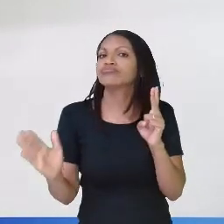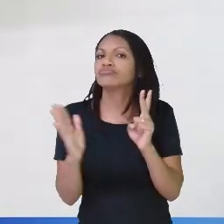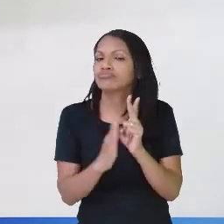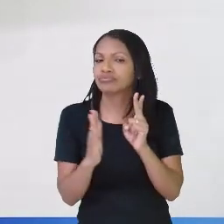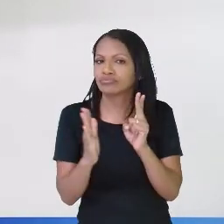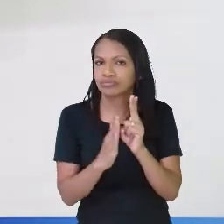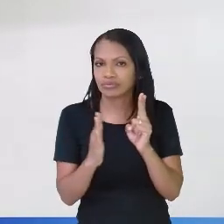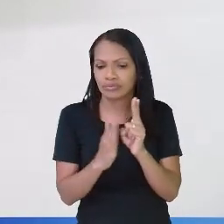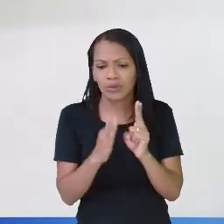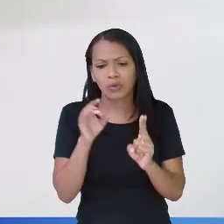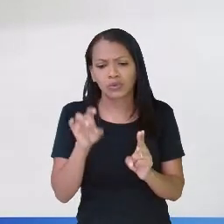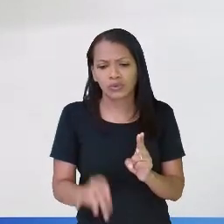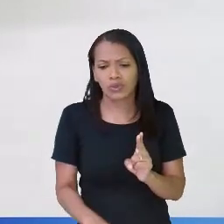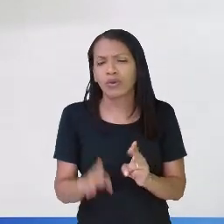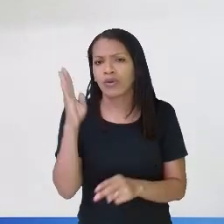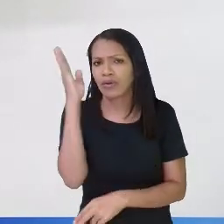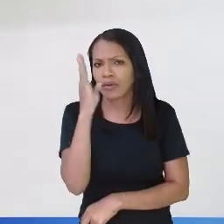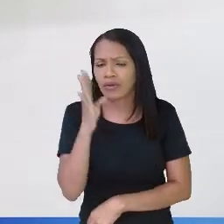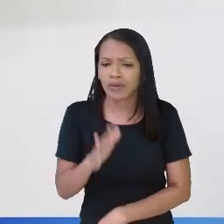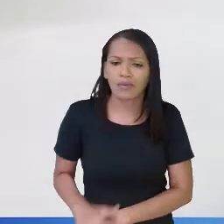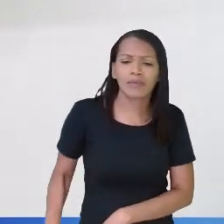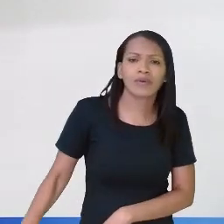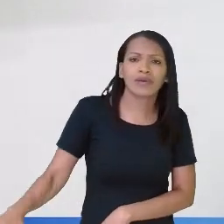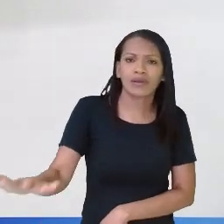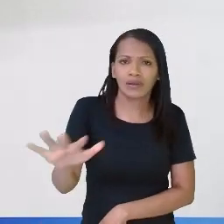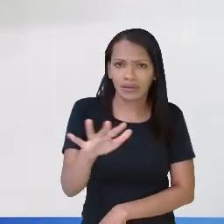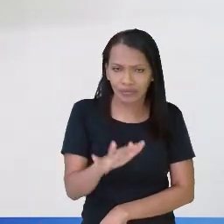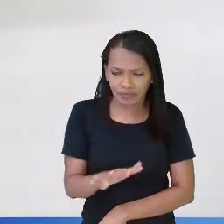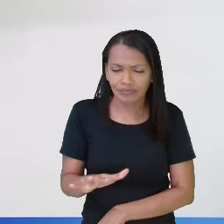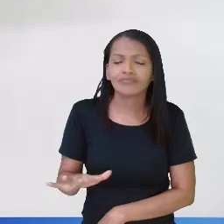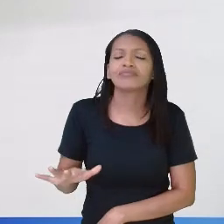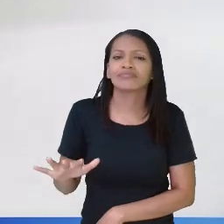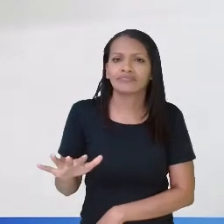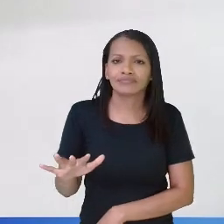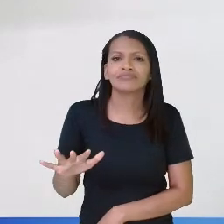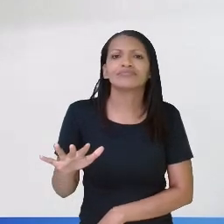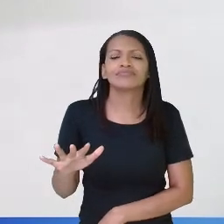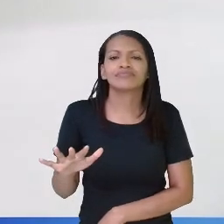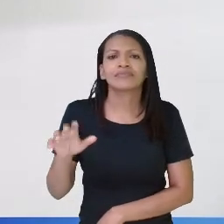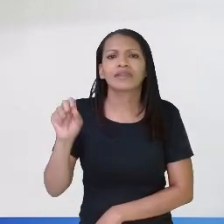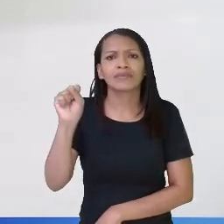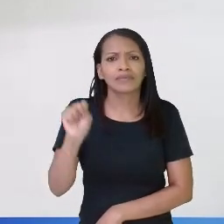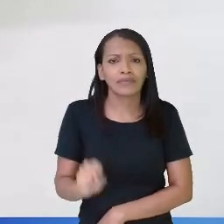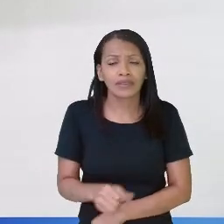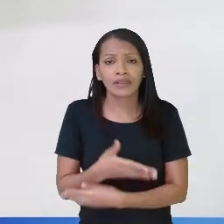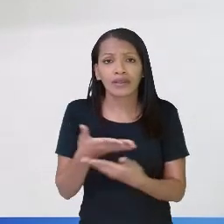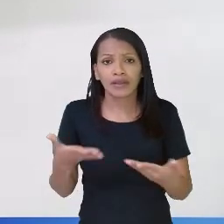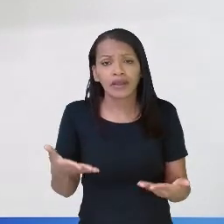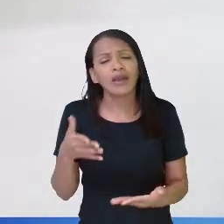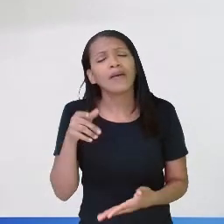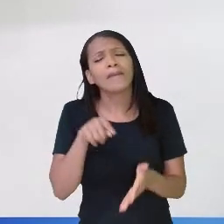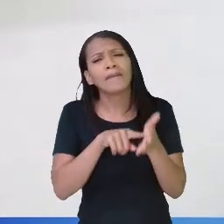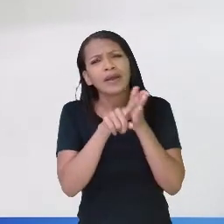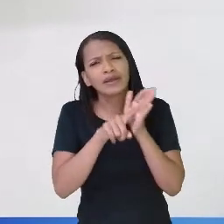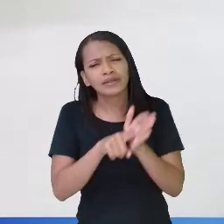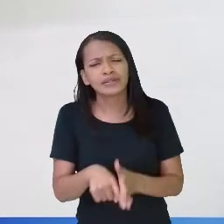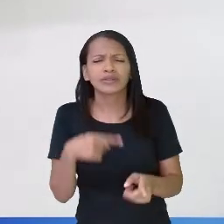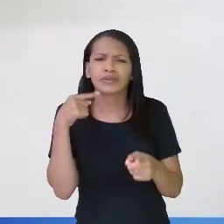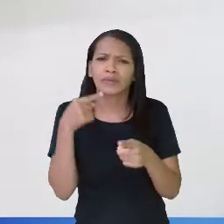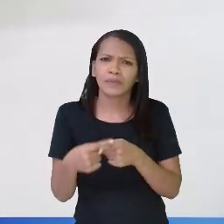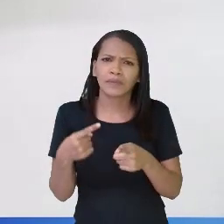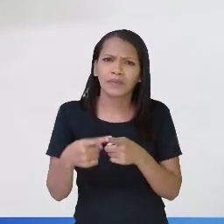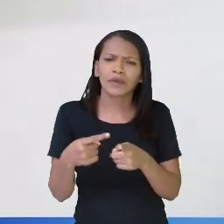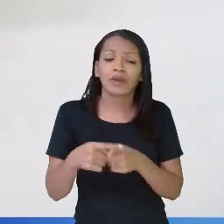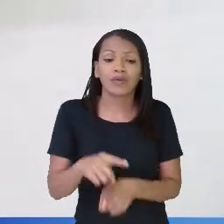é comemorada só no Brasil, mas aqui em toda a América do Sul. Pesquisa aí porque essa data foi escolhida, tem muita coisa